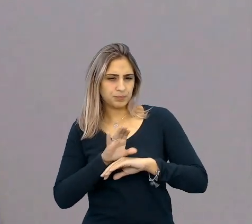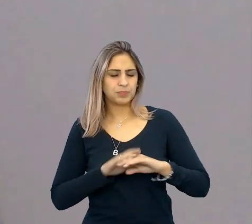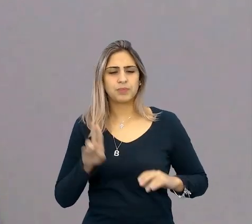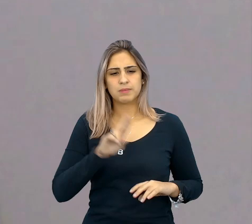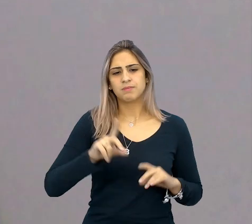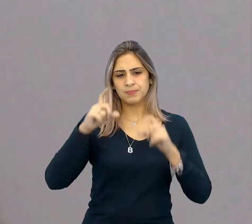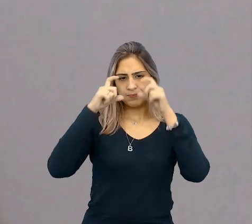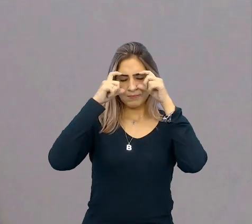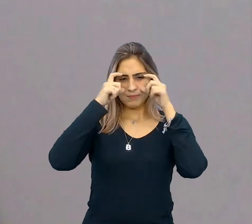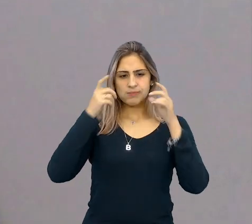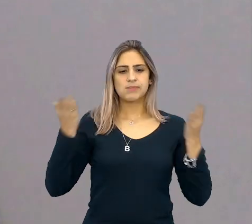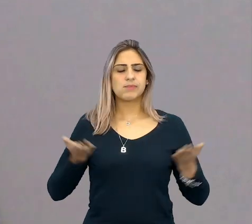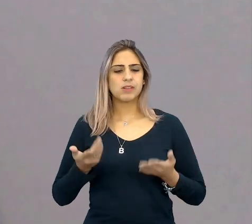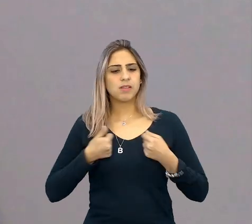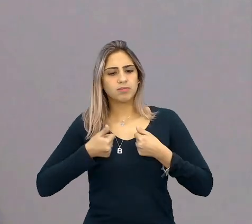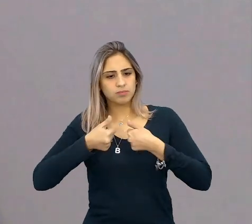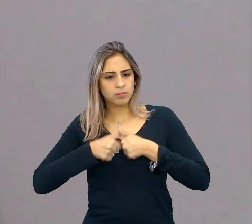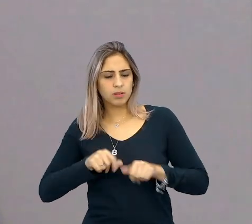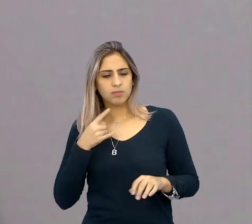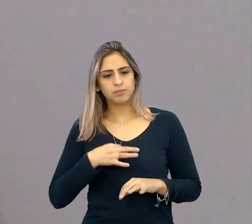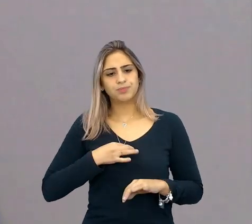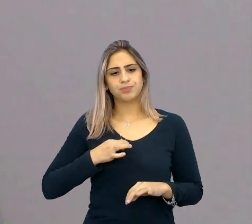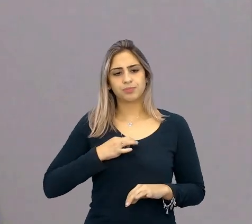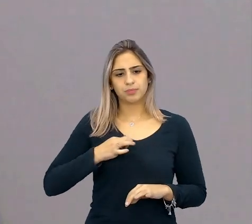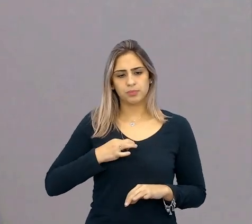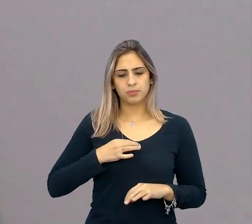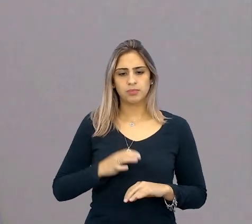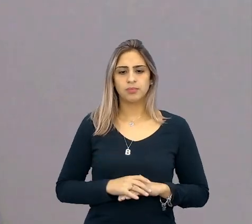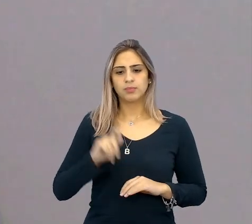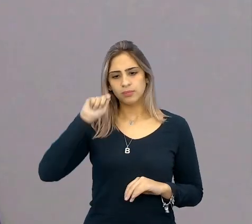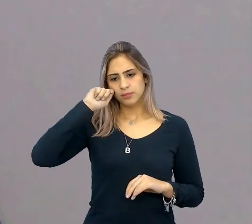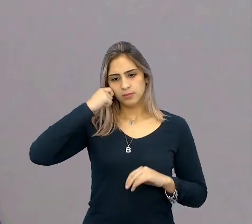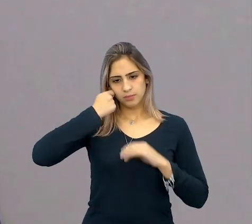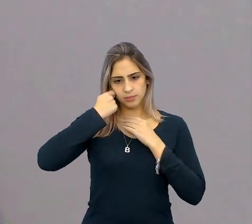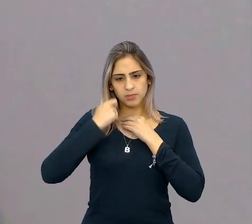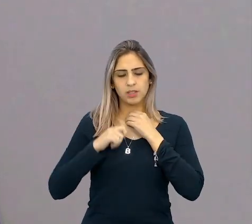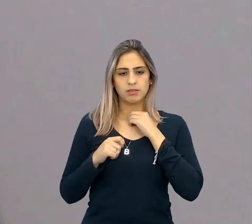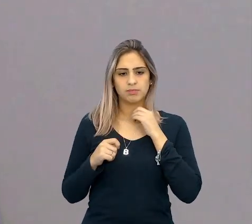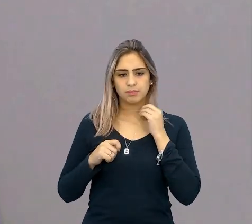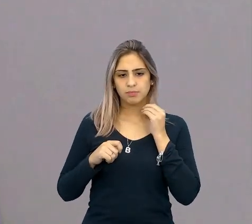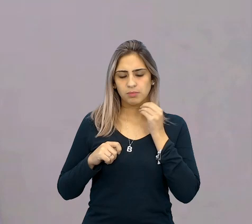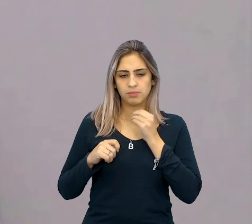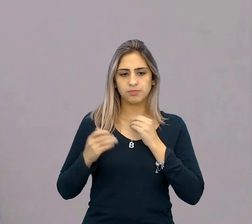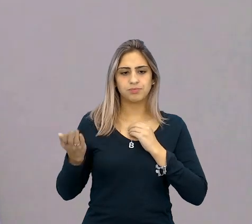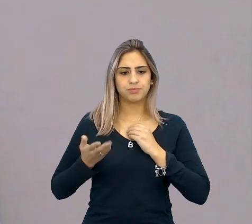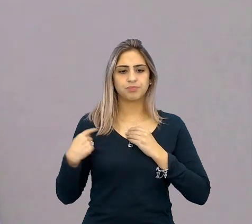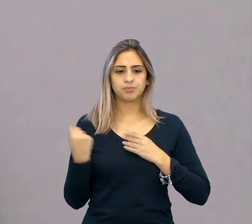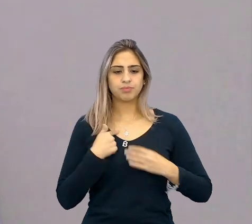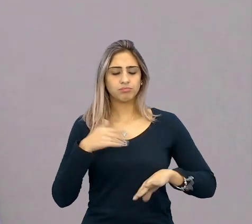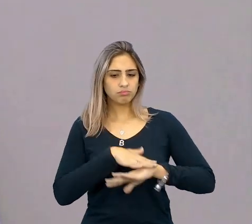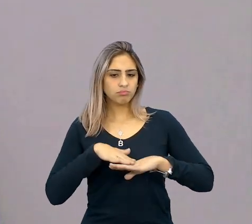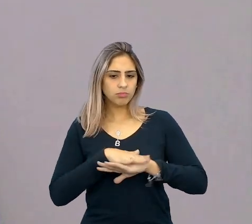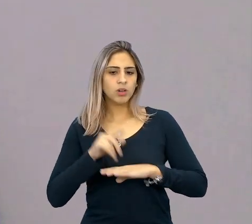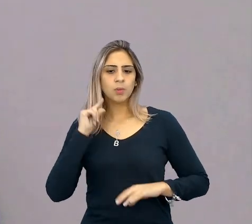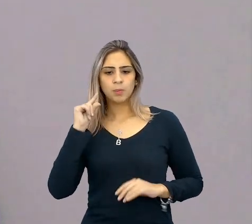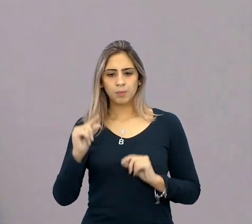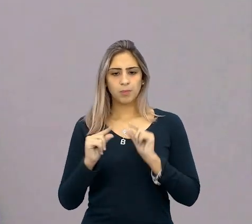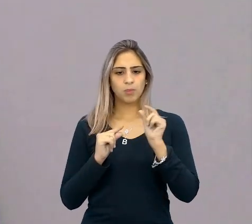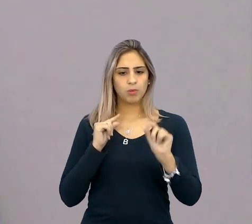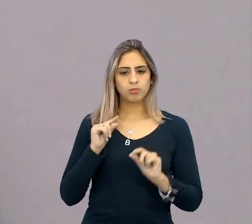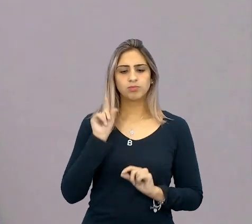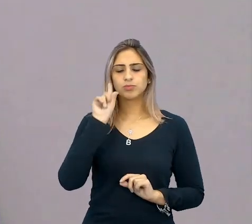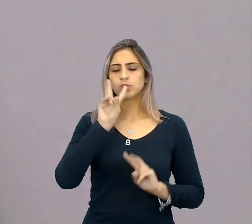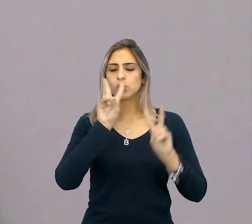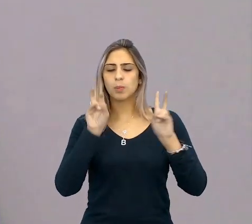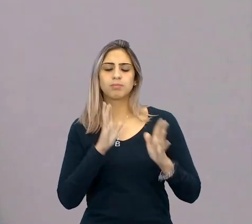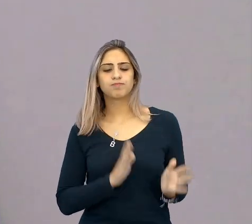uso óculos e hoje estou com uma blusa preta. E hoje nós vamos conversar um pouquinho sobre